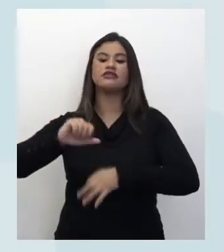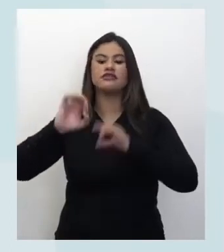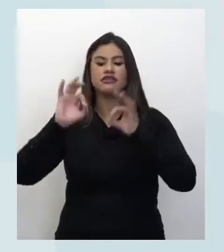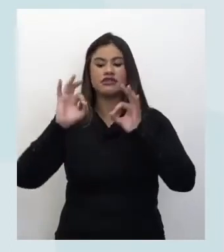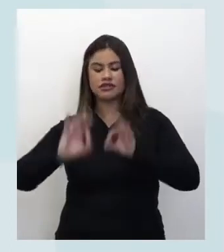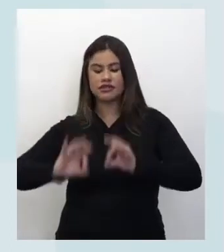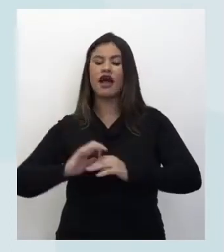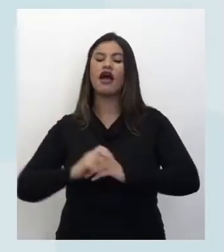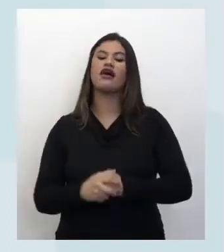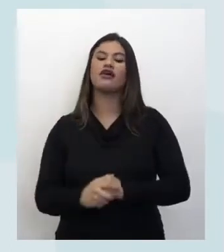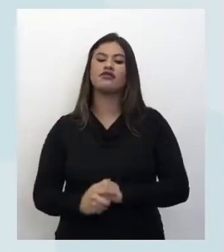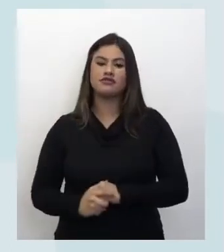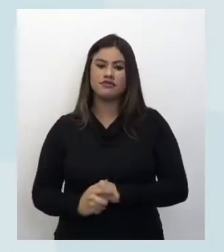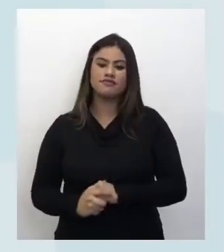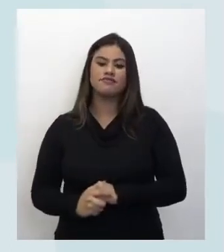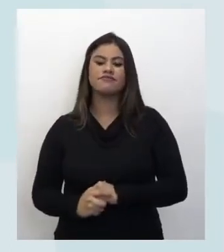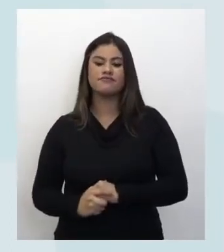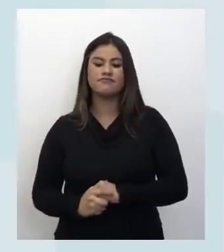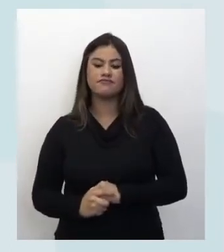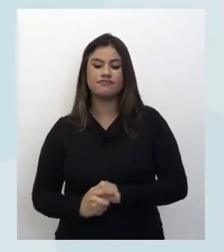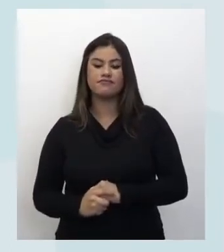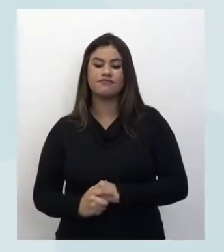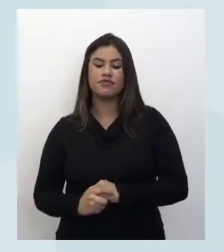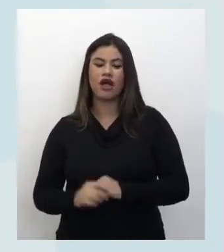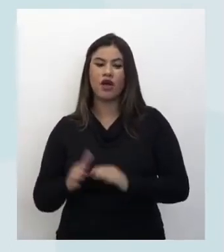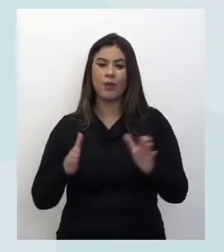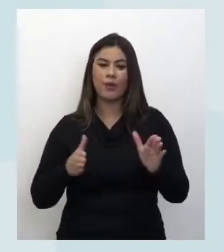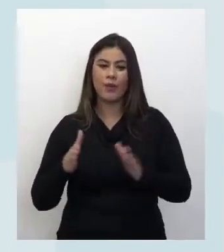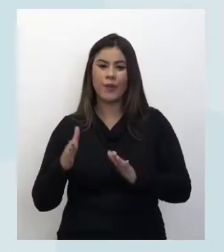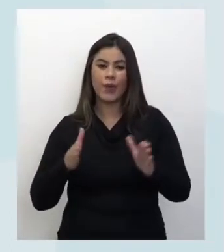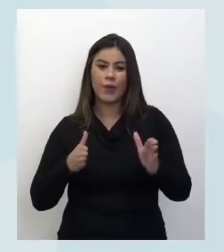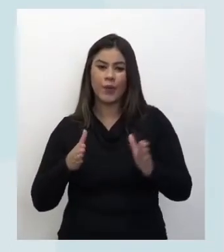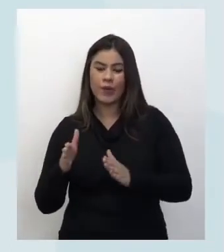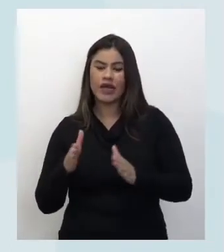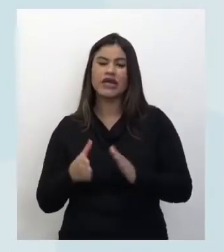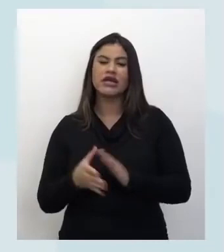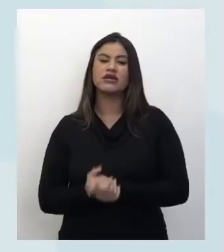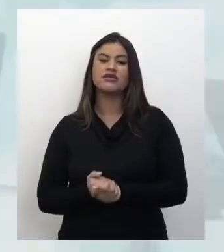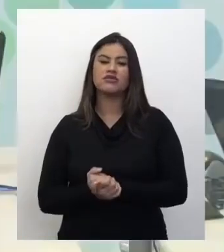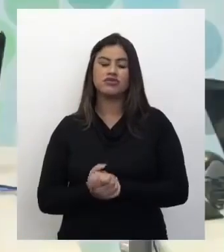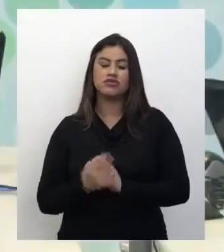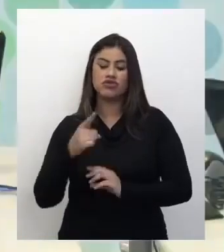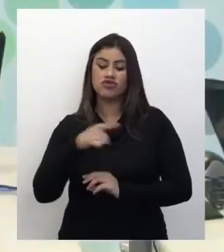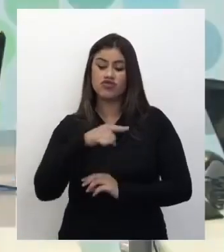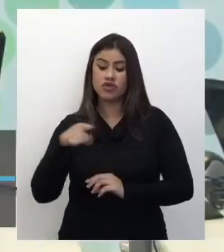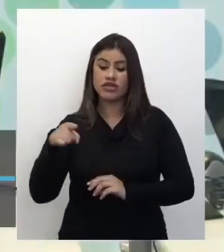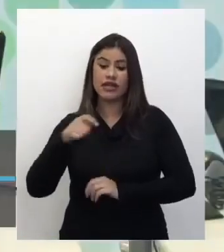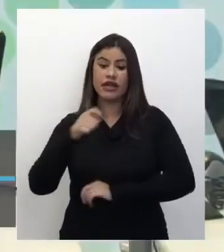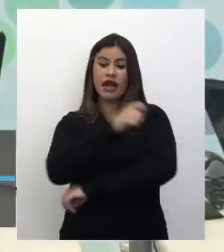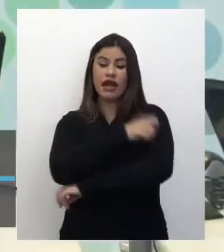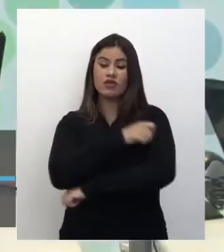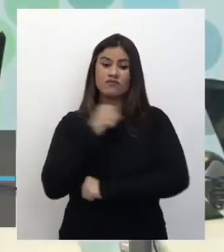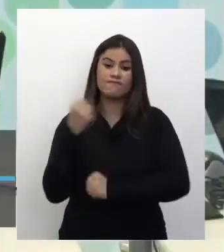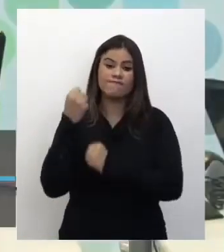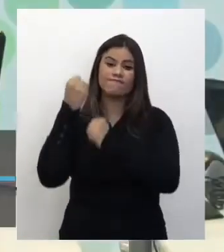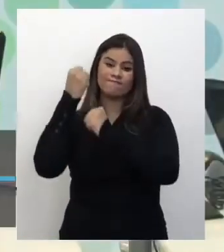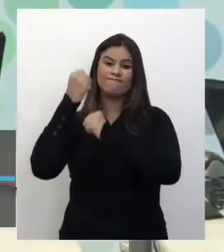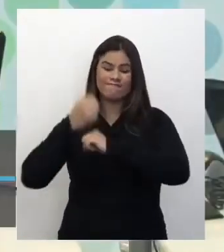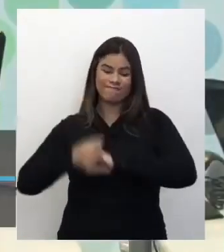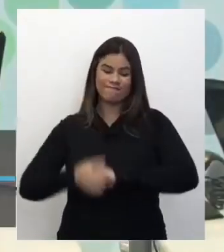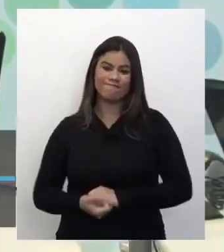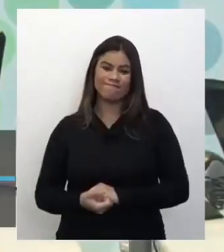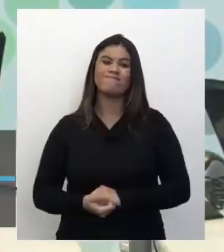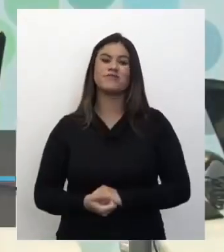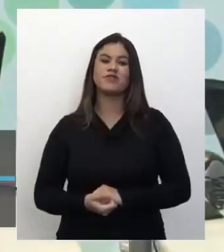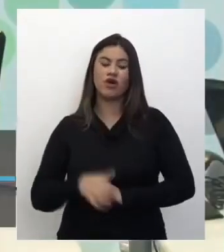ou não as observações. É um momento, inclusive, de empoderamento aí, de vocês estarem avaliando. Então,